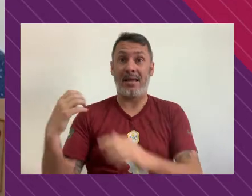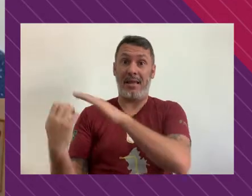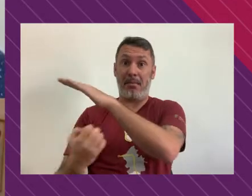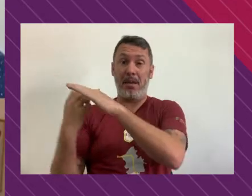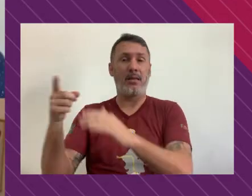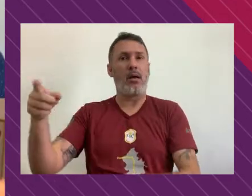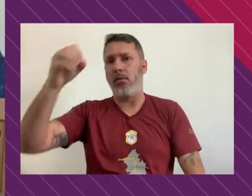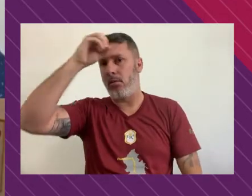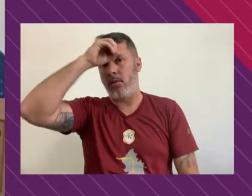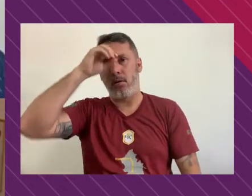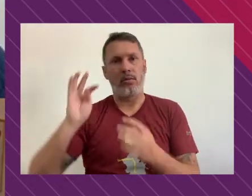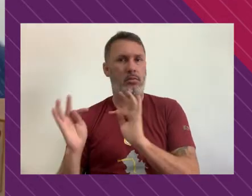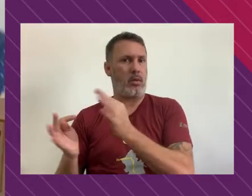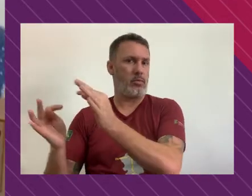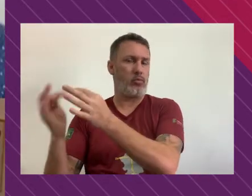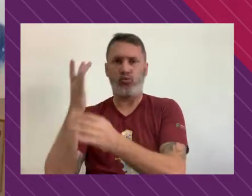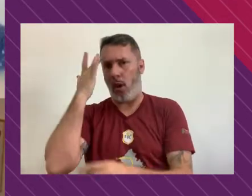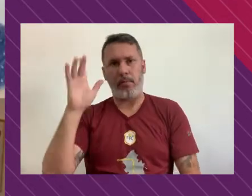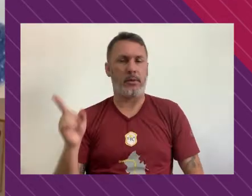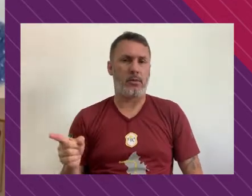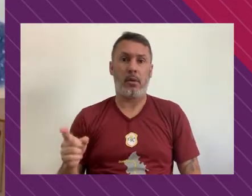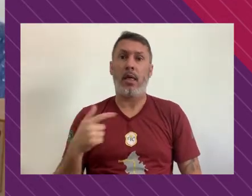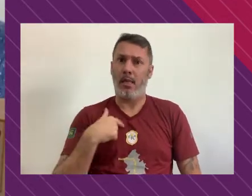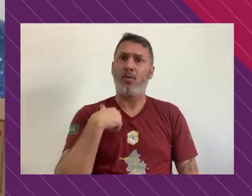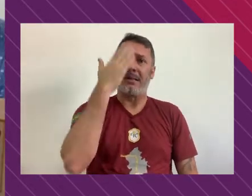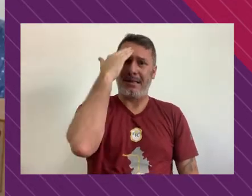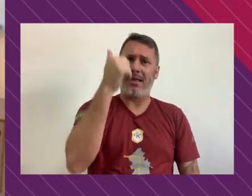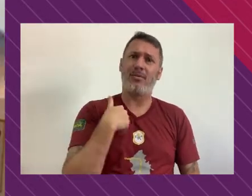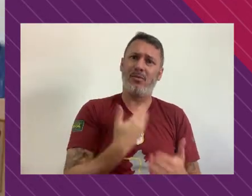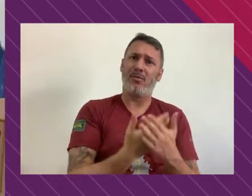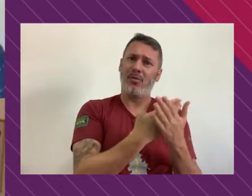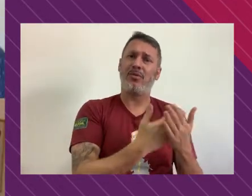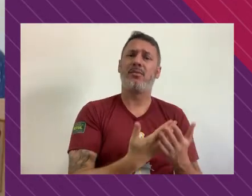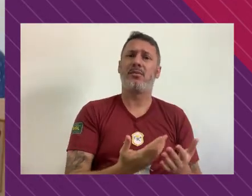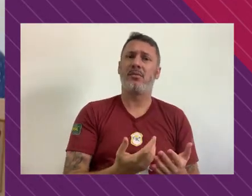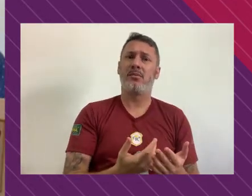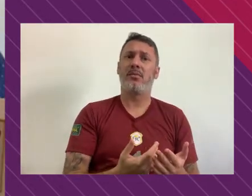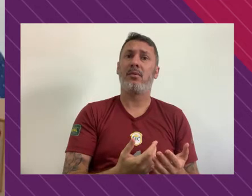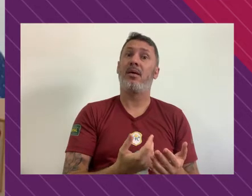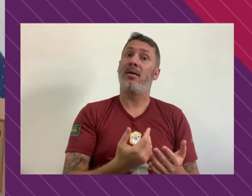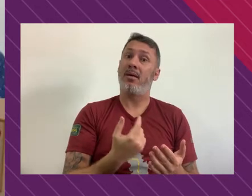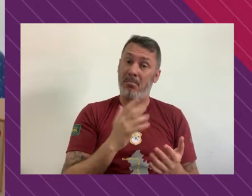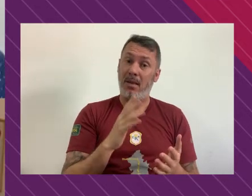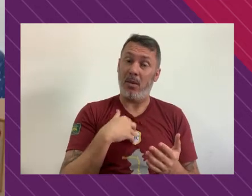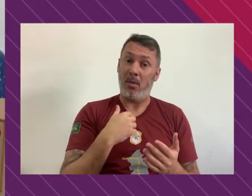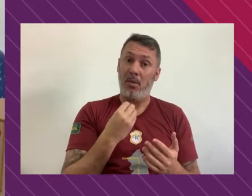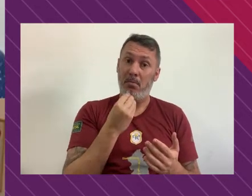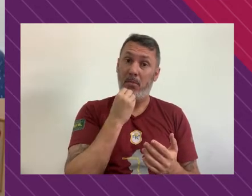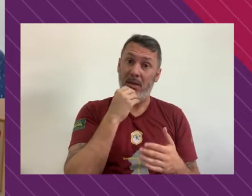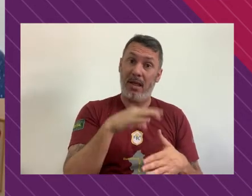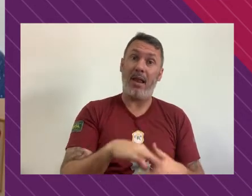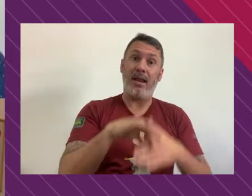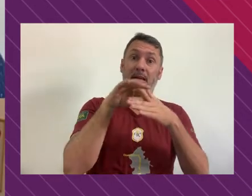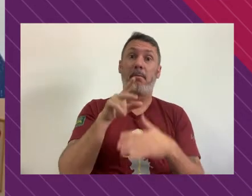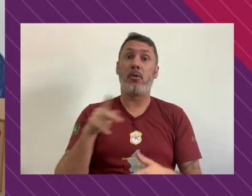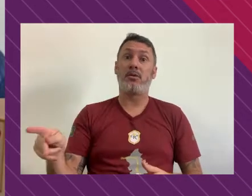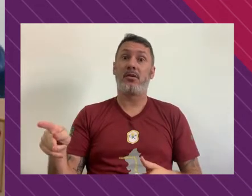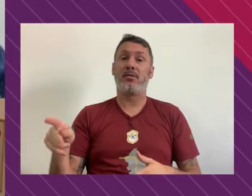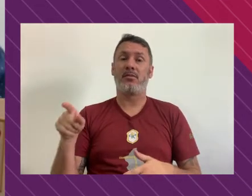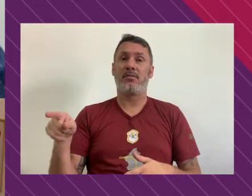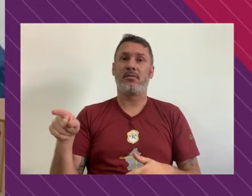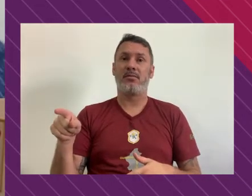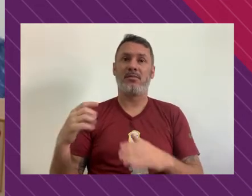criatividade. Que bom que a gente tem pesquisa para mostrar isso. Mas cá entre nós, precisava de pesquisa? Porque é meio que óbvio. Onde é que eu vou